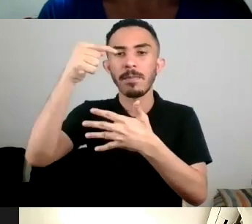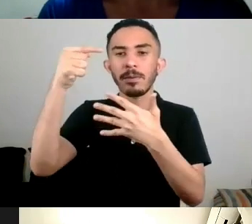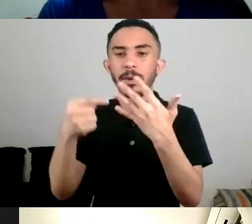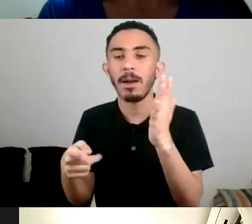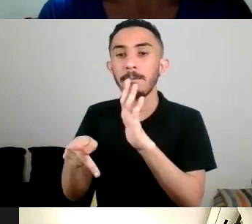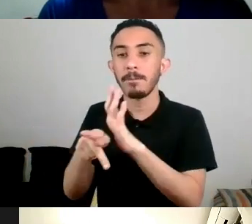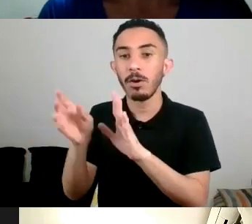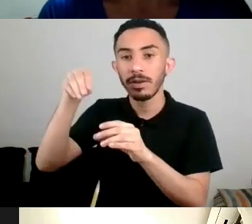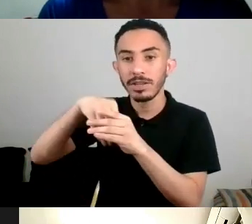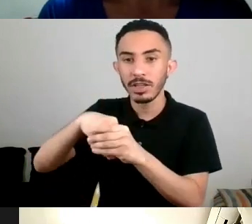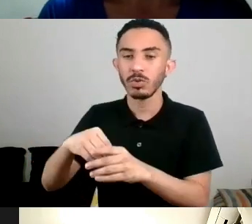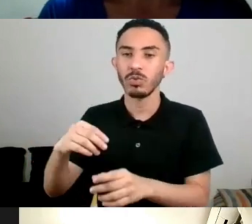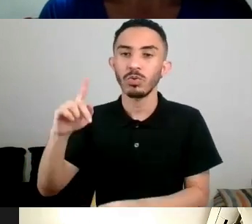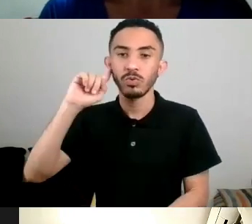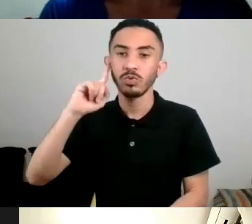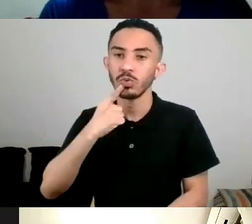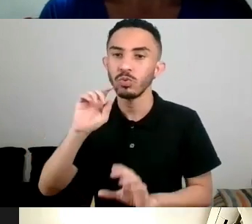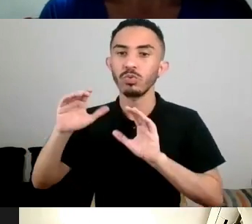da cultura surda.